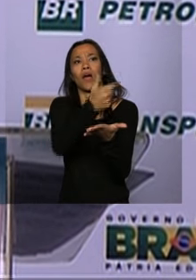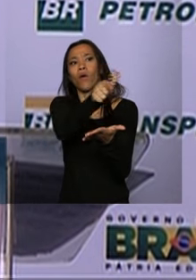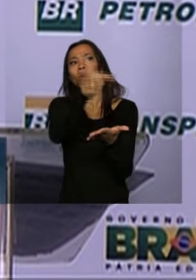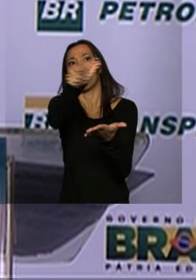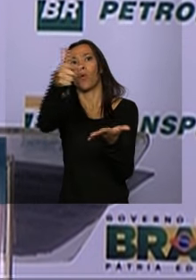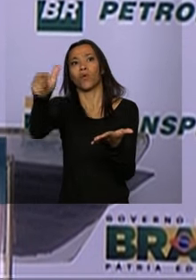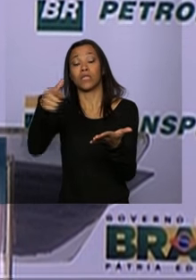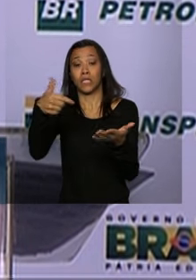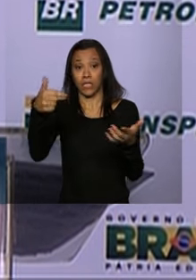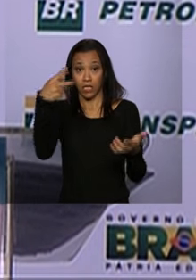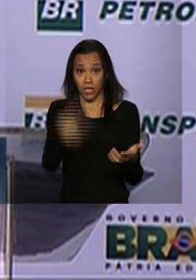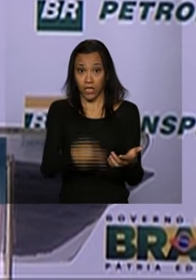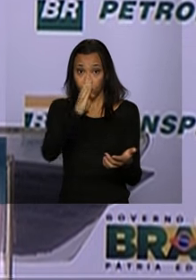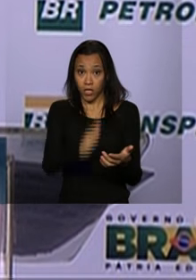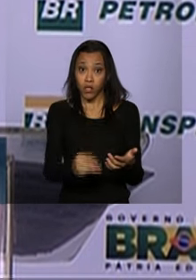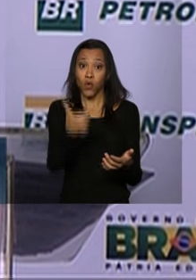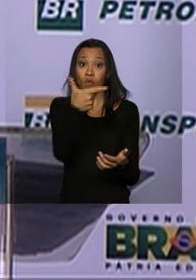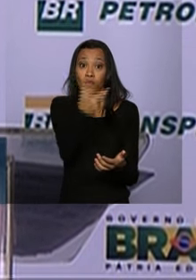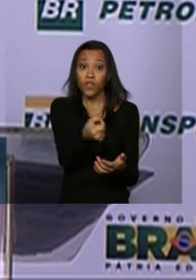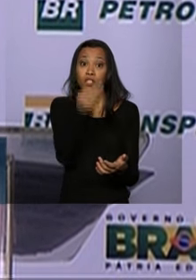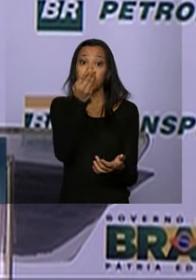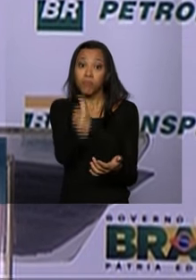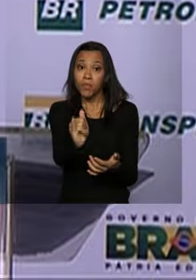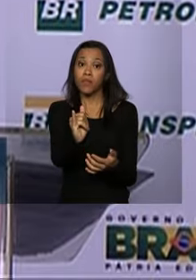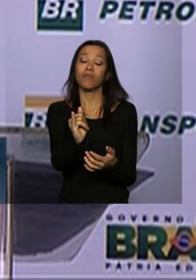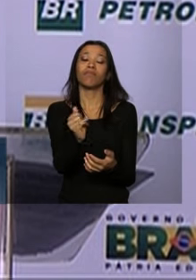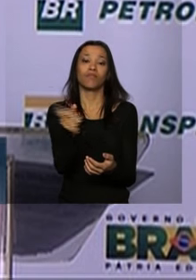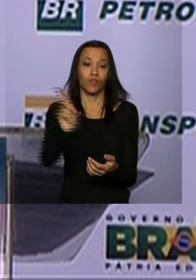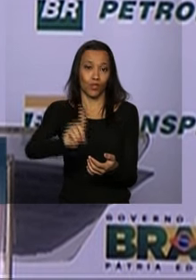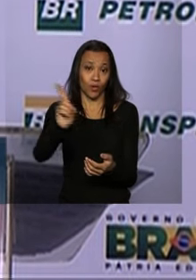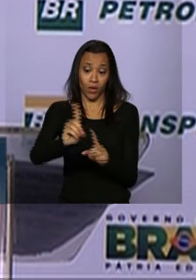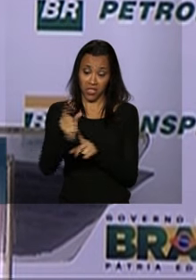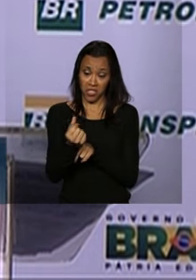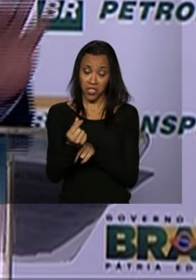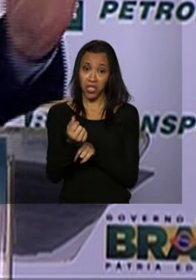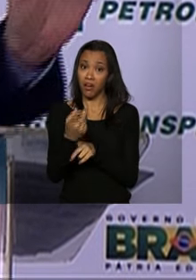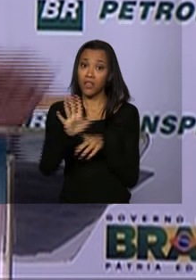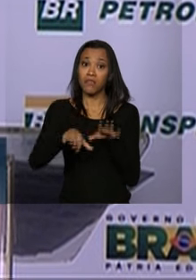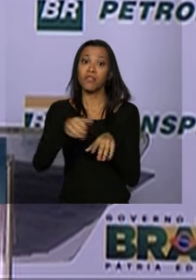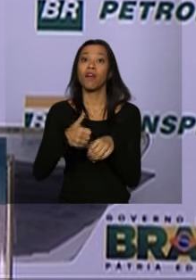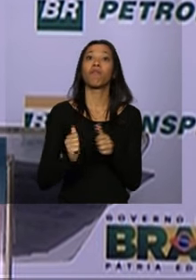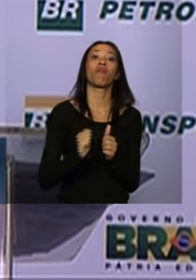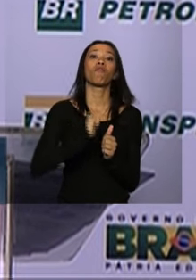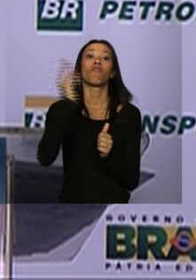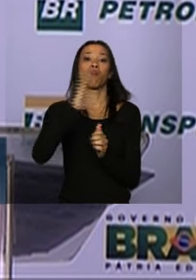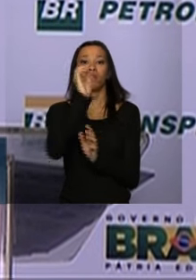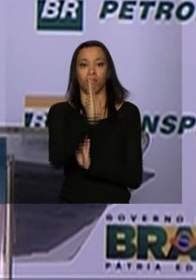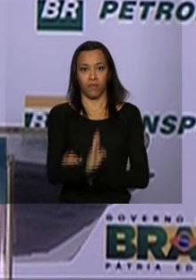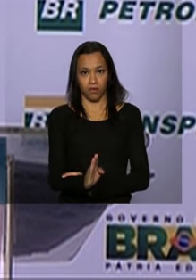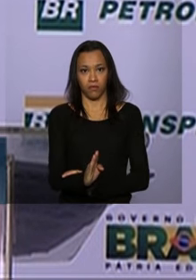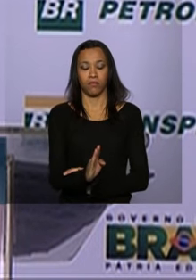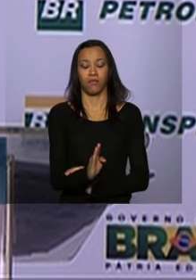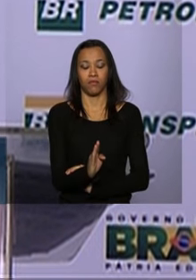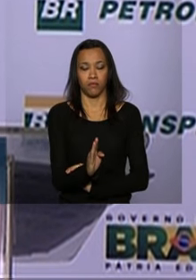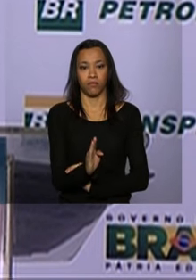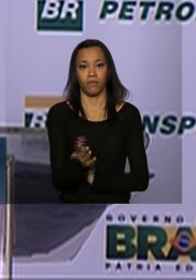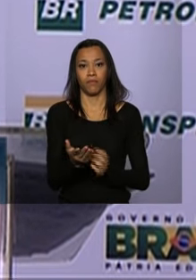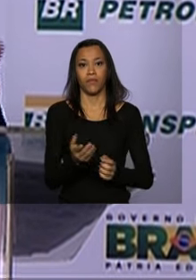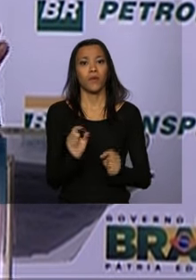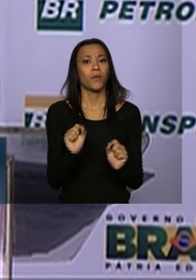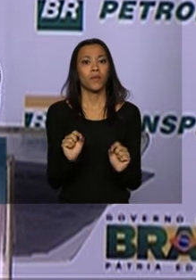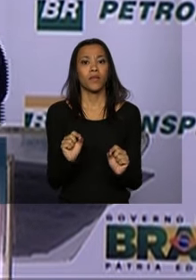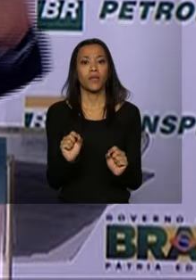aproximadamente 20 bilhões de dólares por ano. Jogado fora, porque isso vai para o estrangeiro, já visto que o hemisfério norte e o hemisfério sul